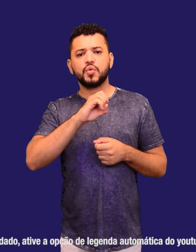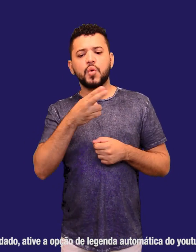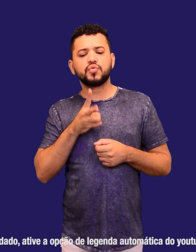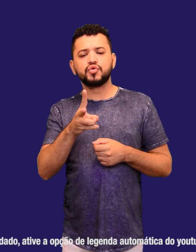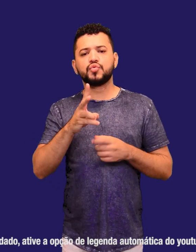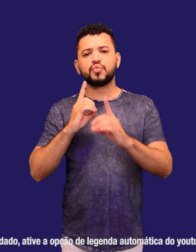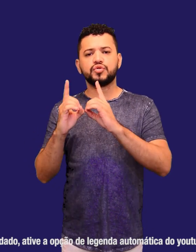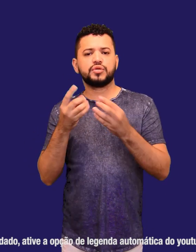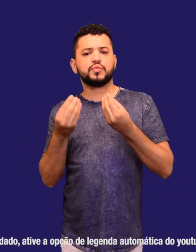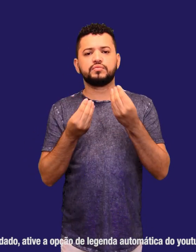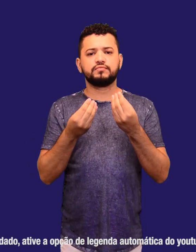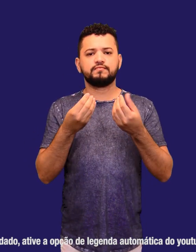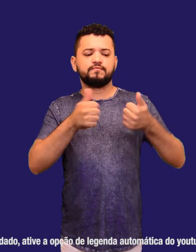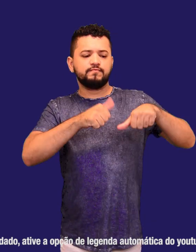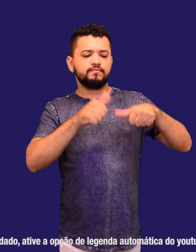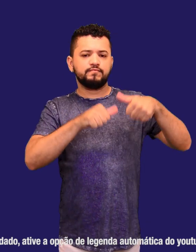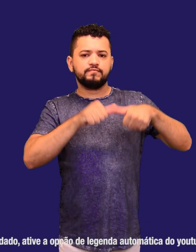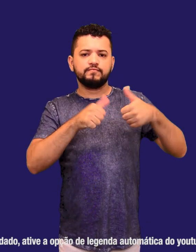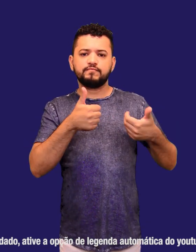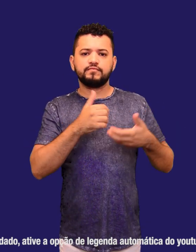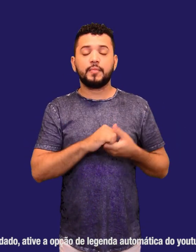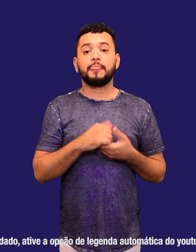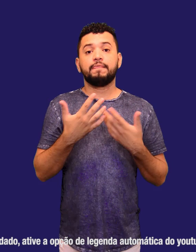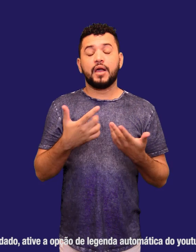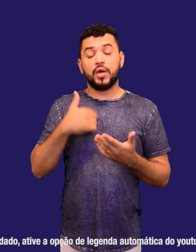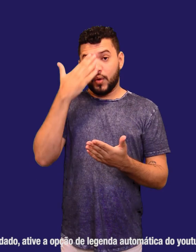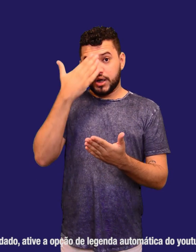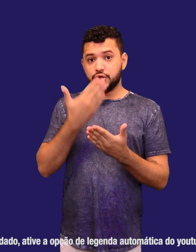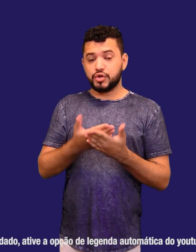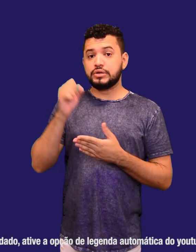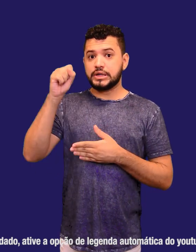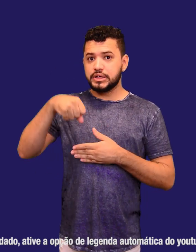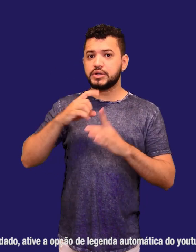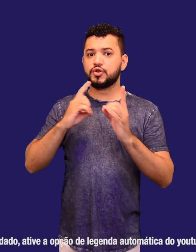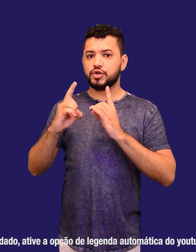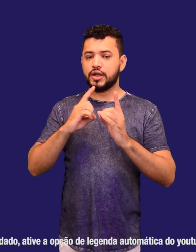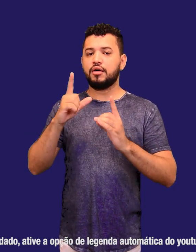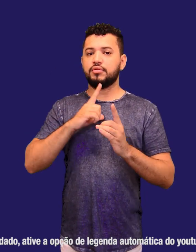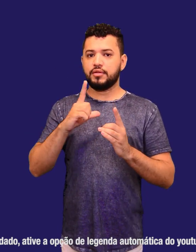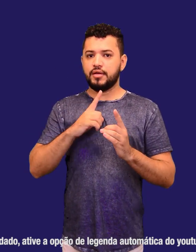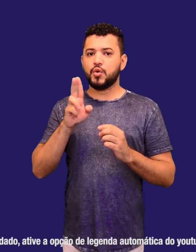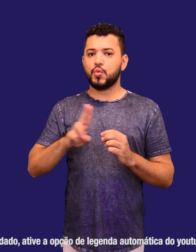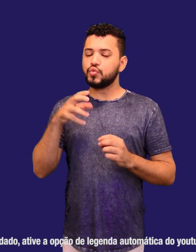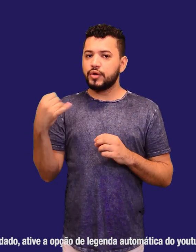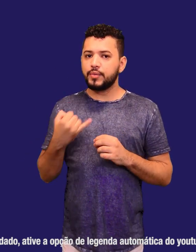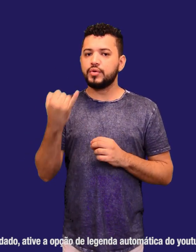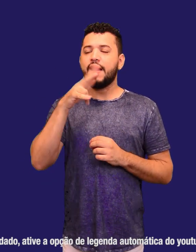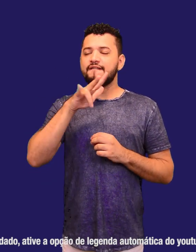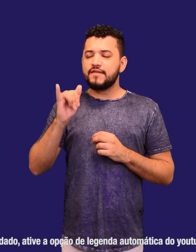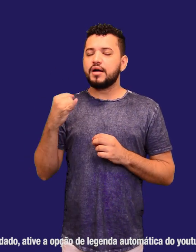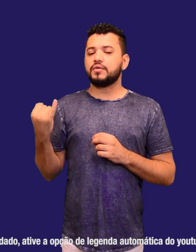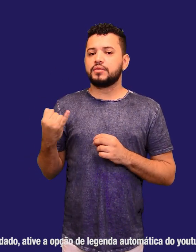vocês fazem? Olha, eu acredito que o digital, sim, ele ocupou um espaço muito grande. Eu acho que ele ainda vai continuar